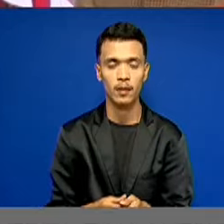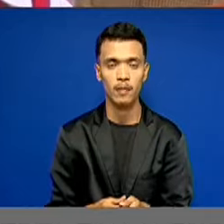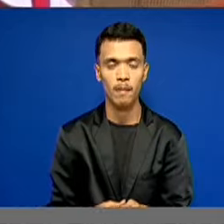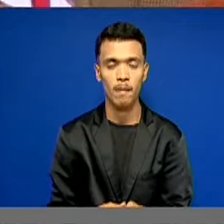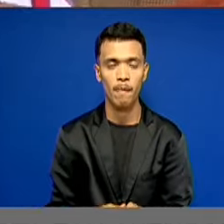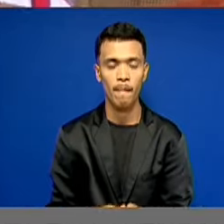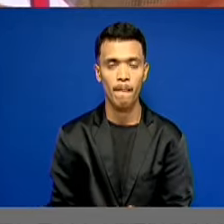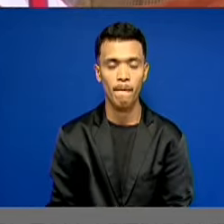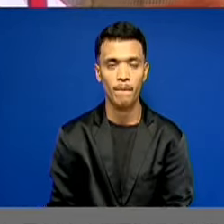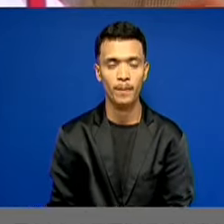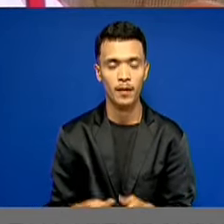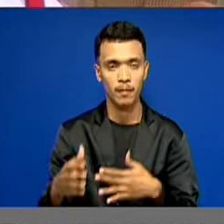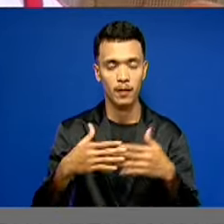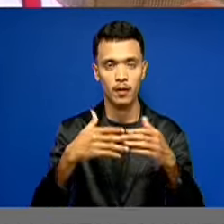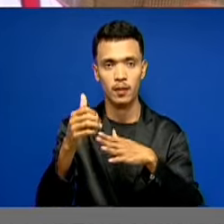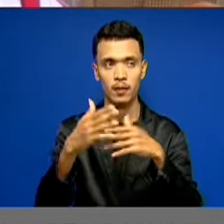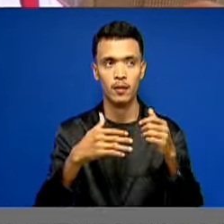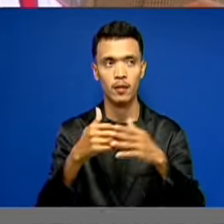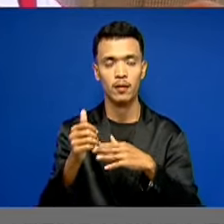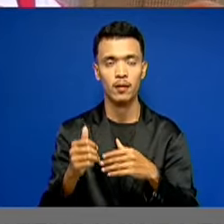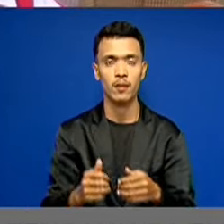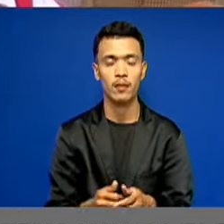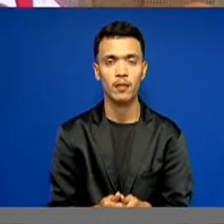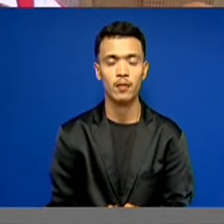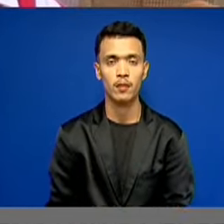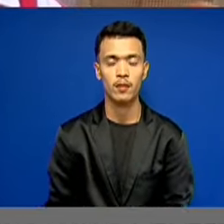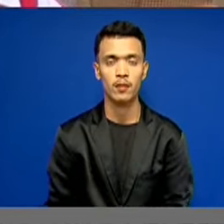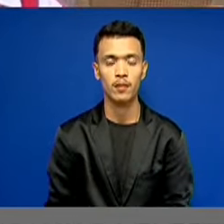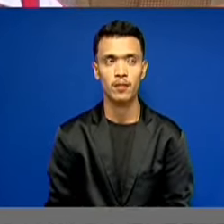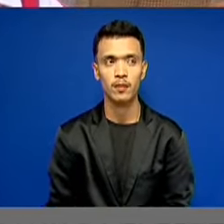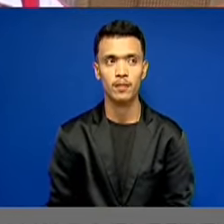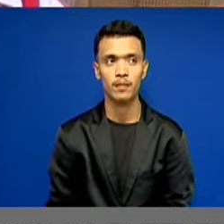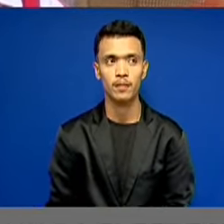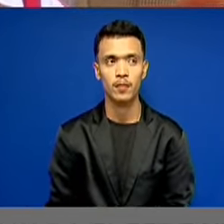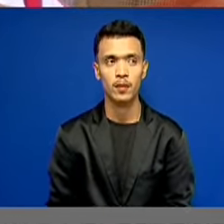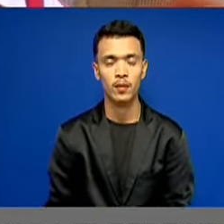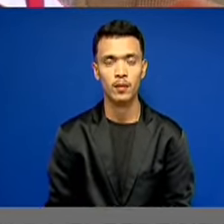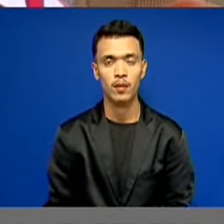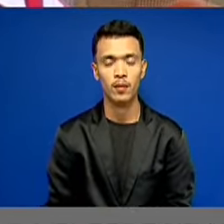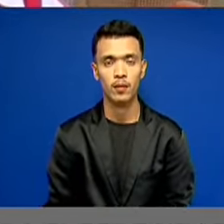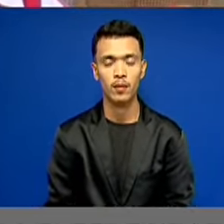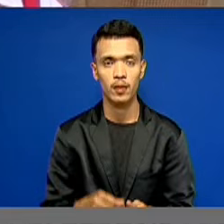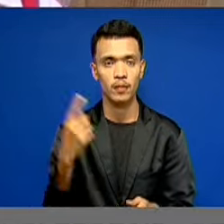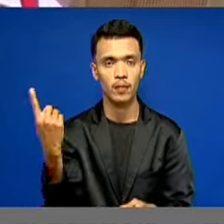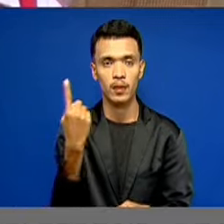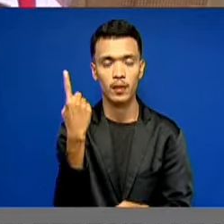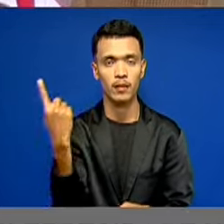nem nem bem rodi desenvolve não fazem também. Rodi, carmente na fata e